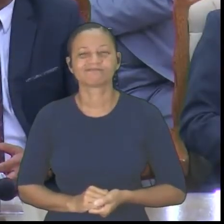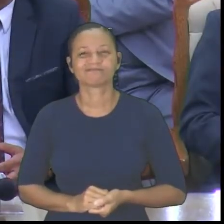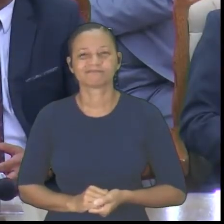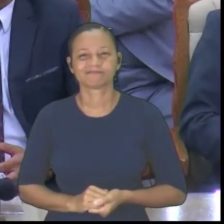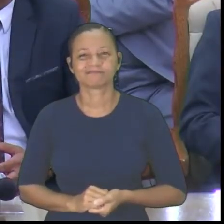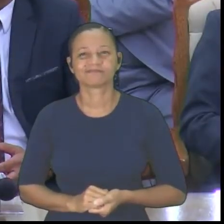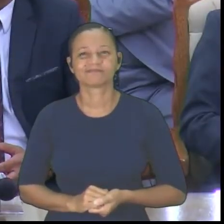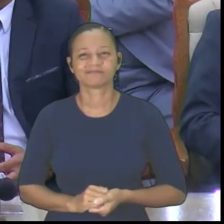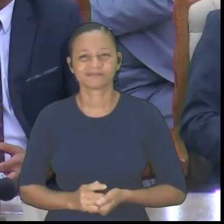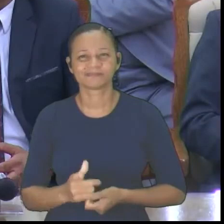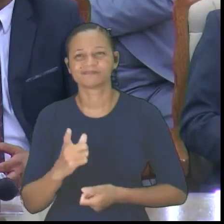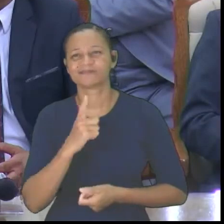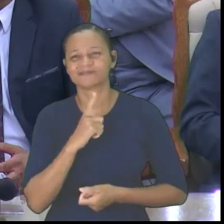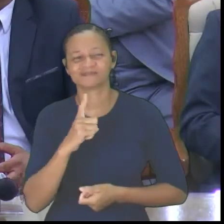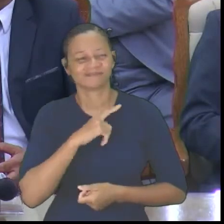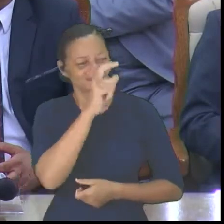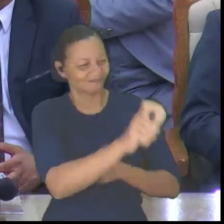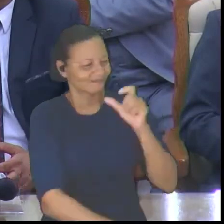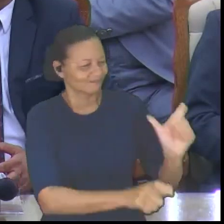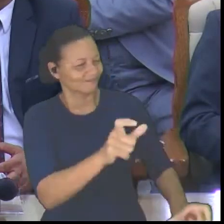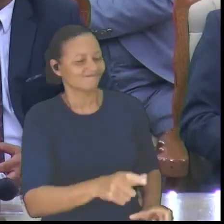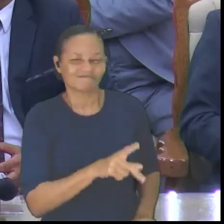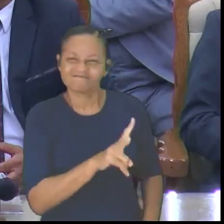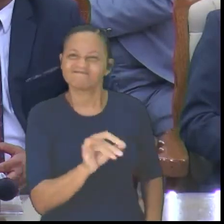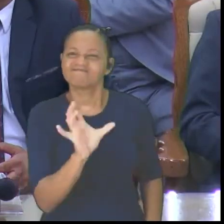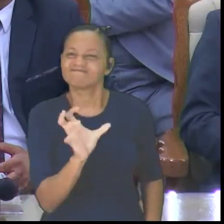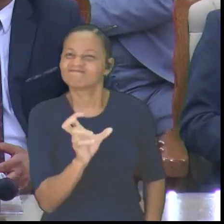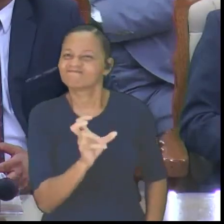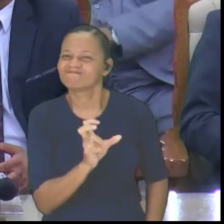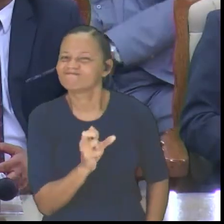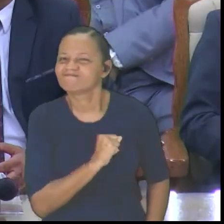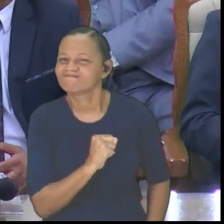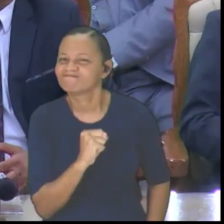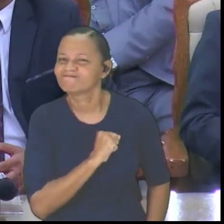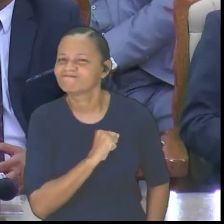Tem gente que você vai amar